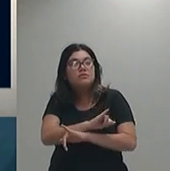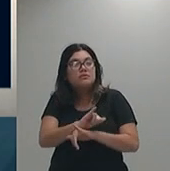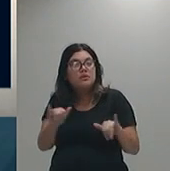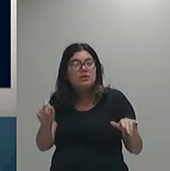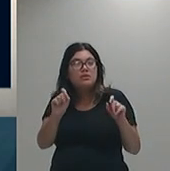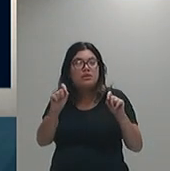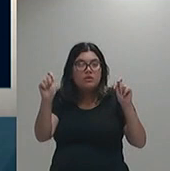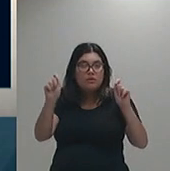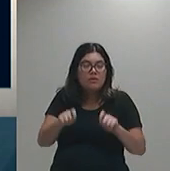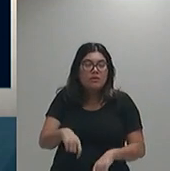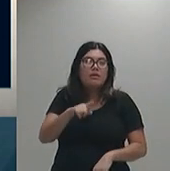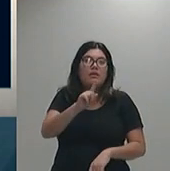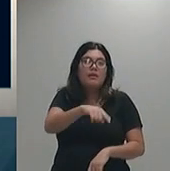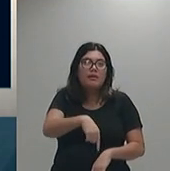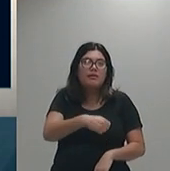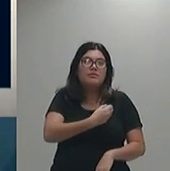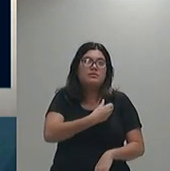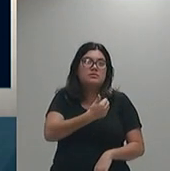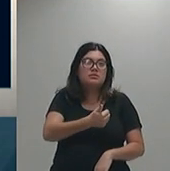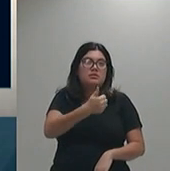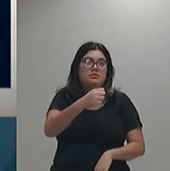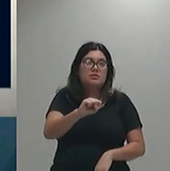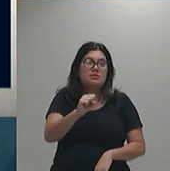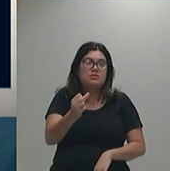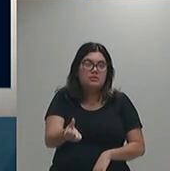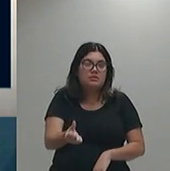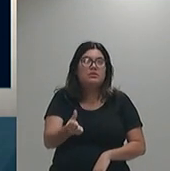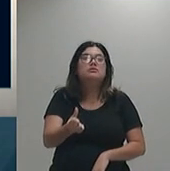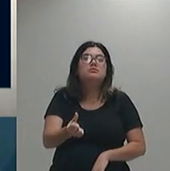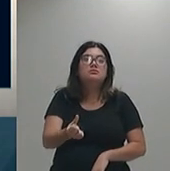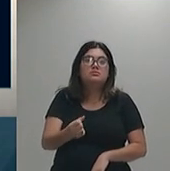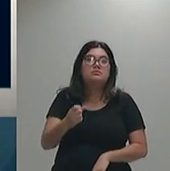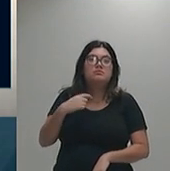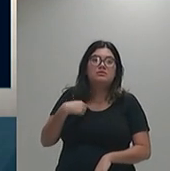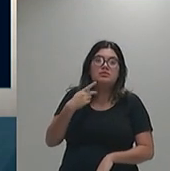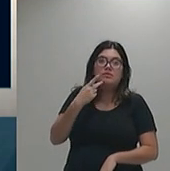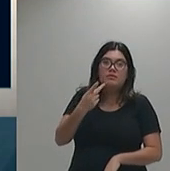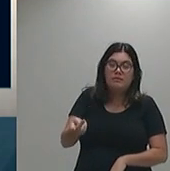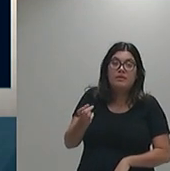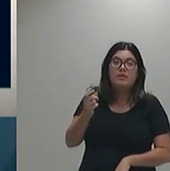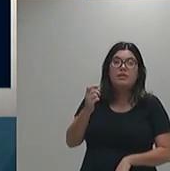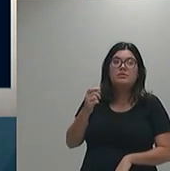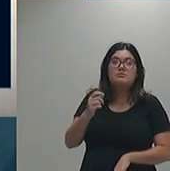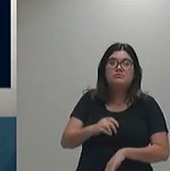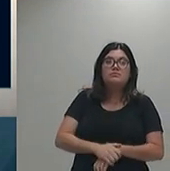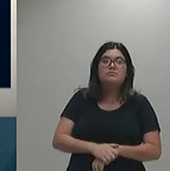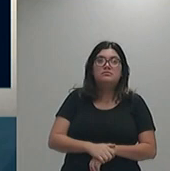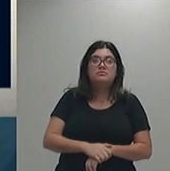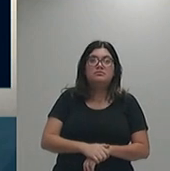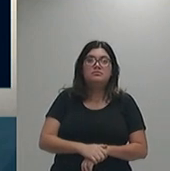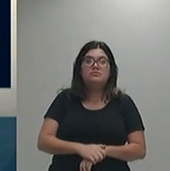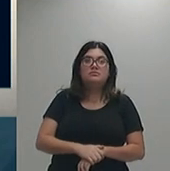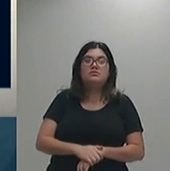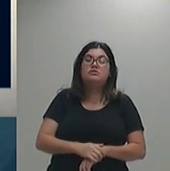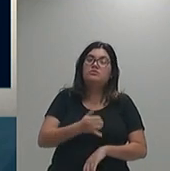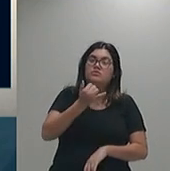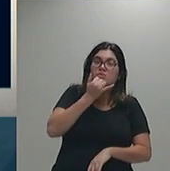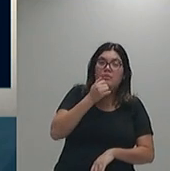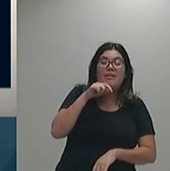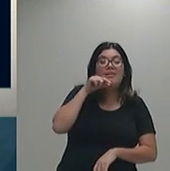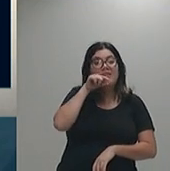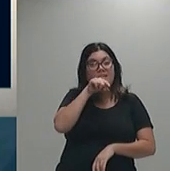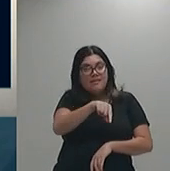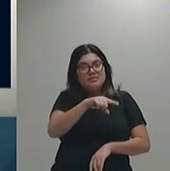é a número 186 tipo dizer que não conhecem algodão Então essa é a grande